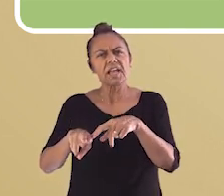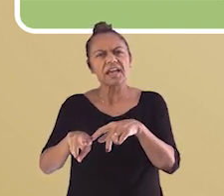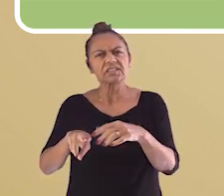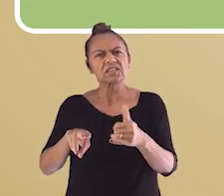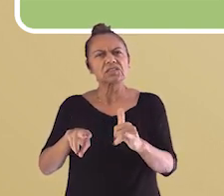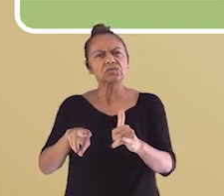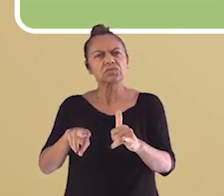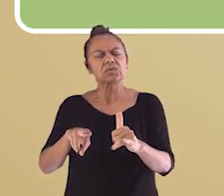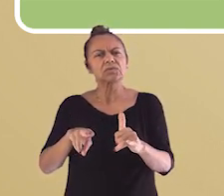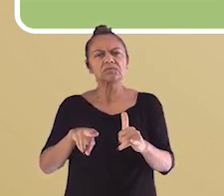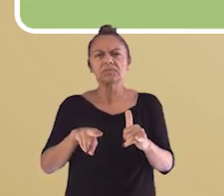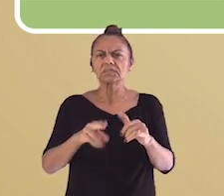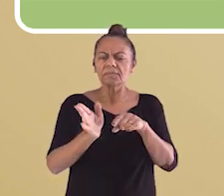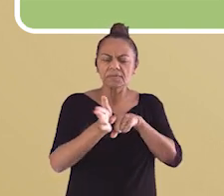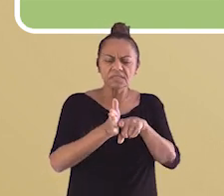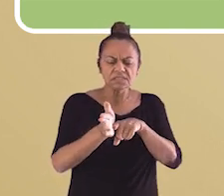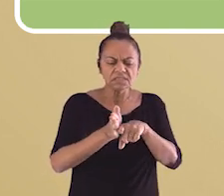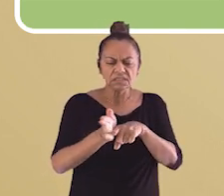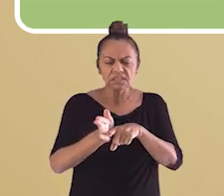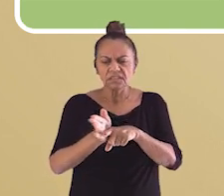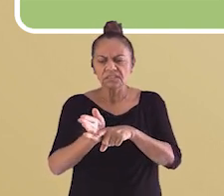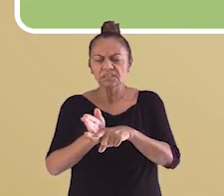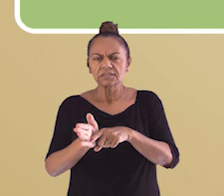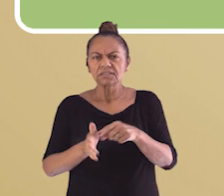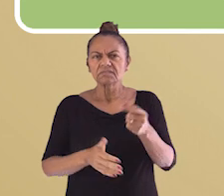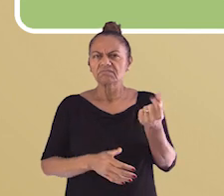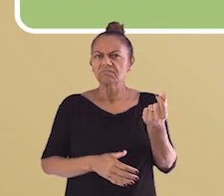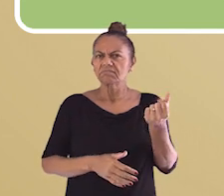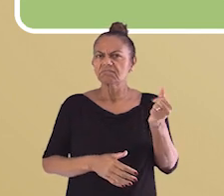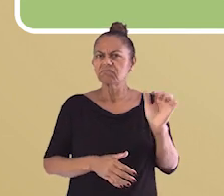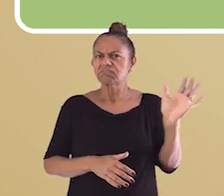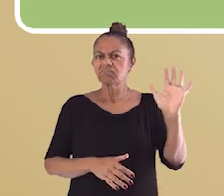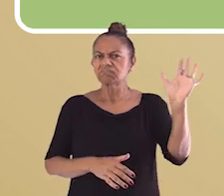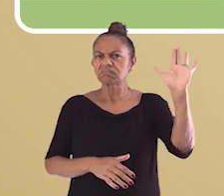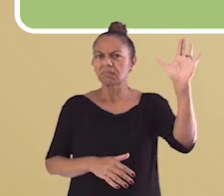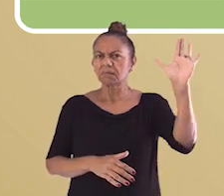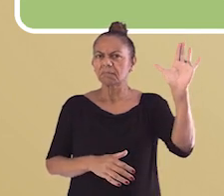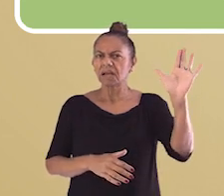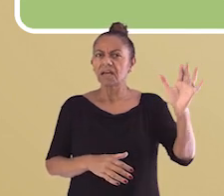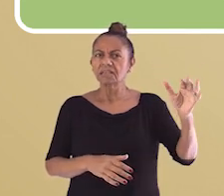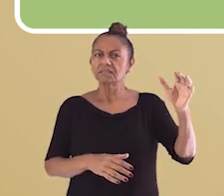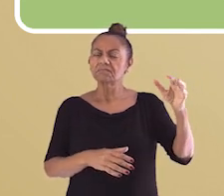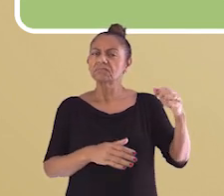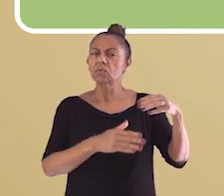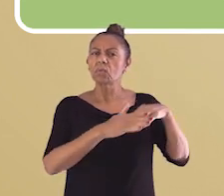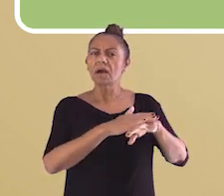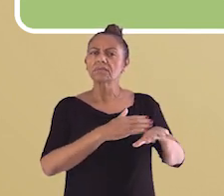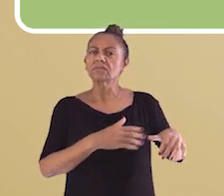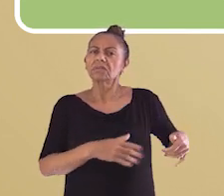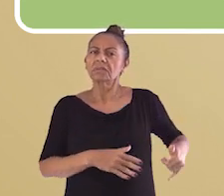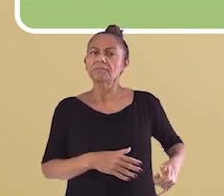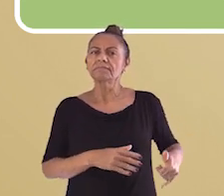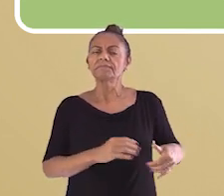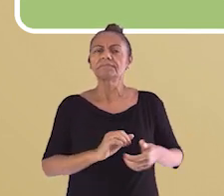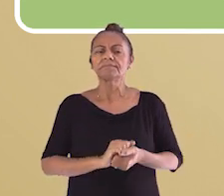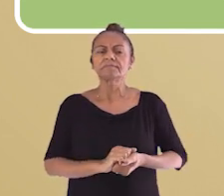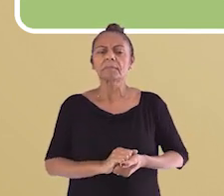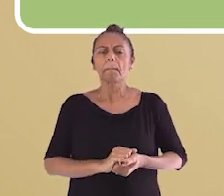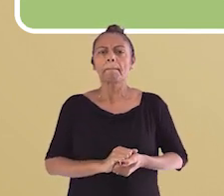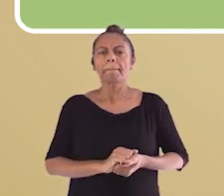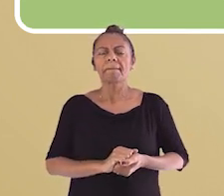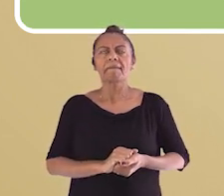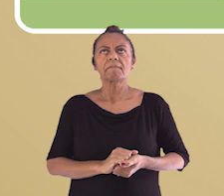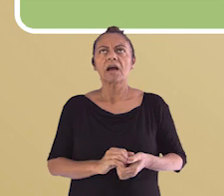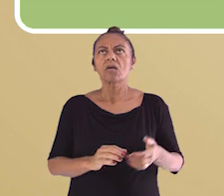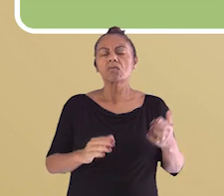bem, você vê o preço, acha caro e guarda o celular. Chegando em casa, quando você abre o